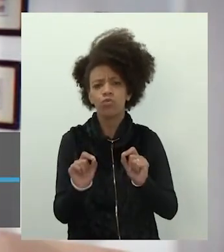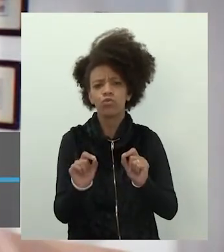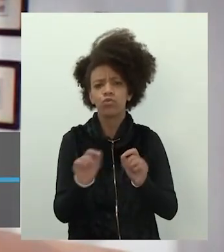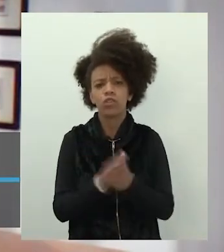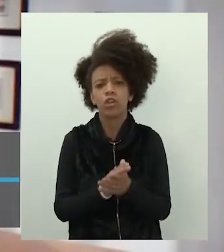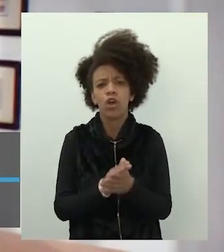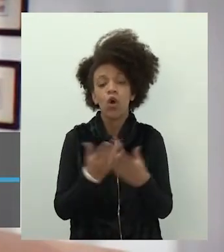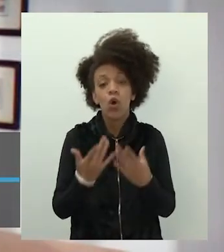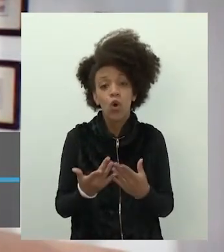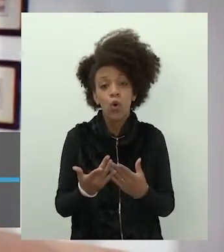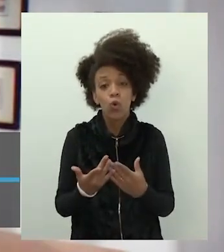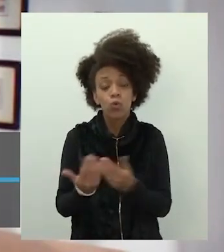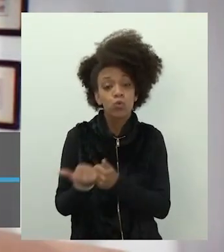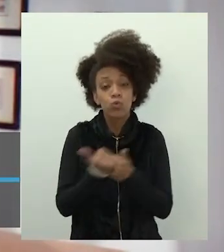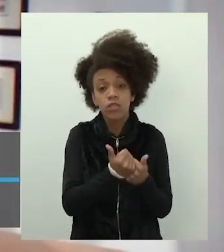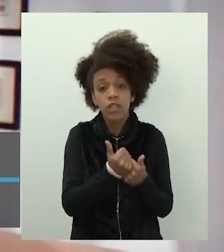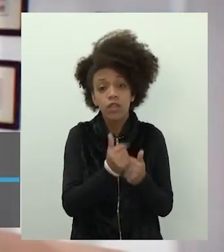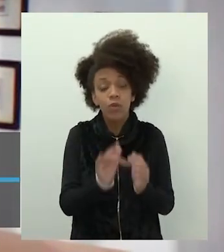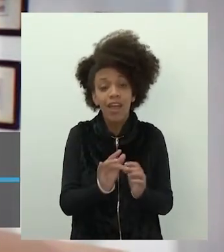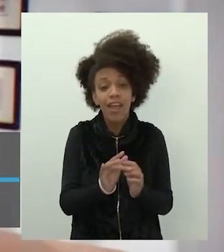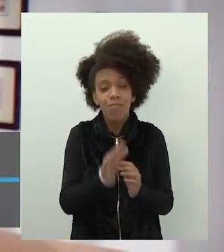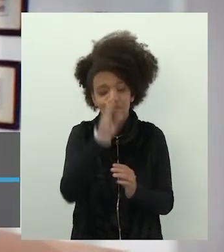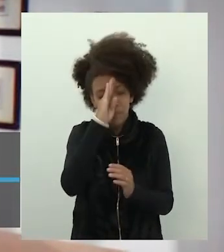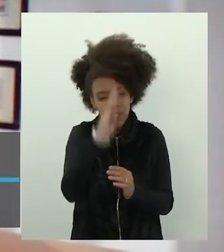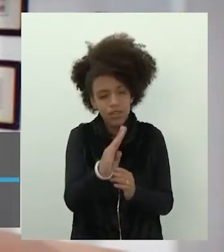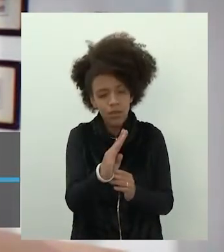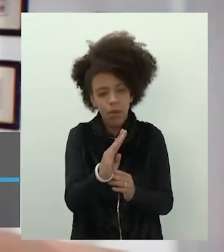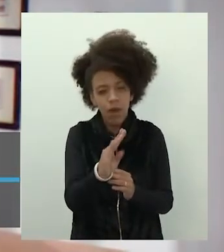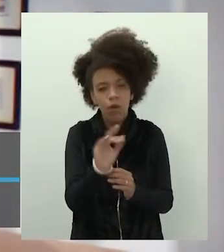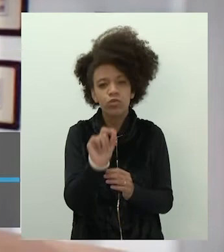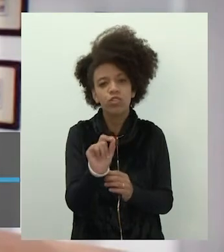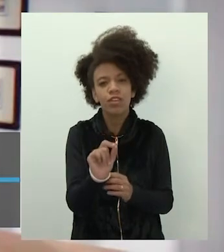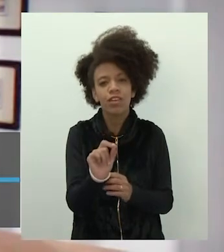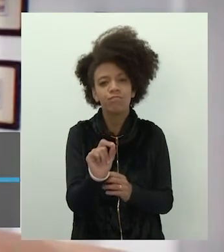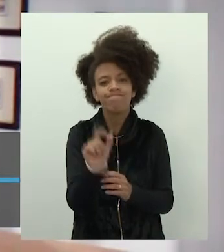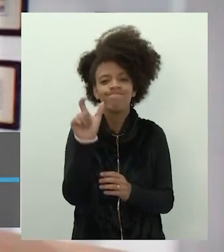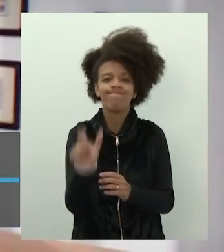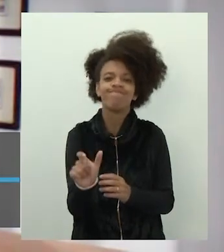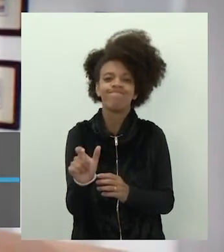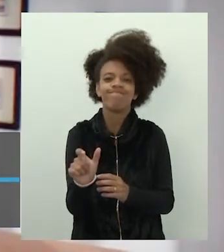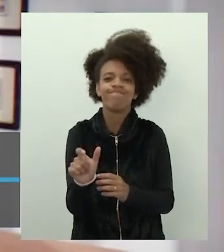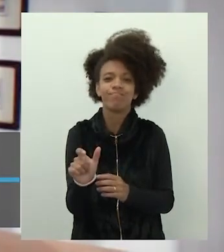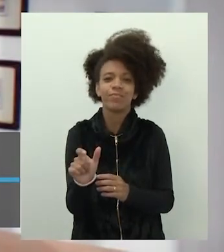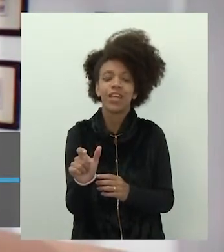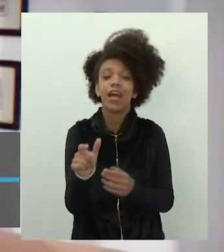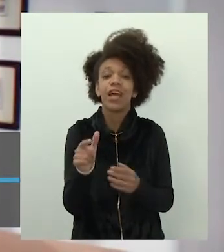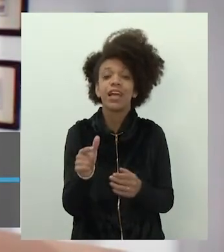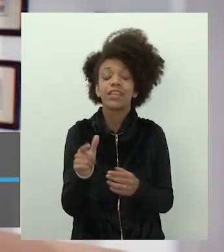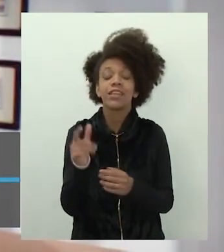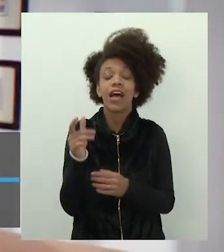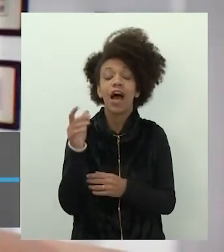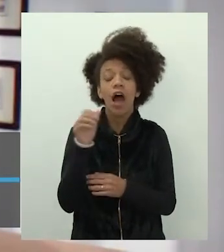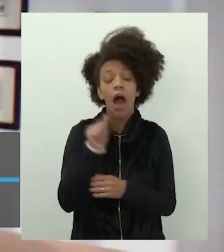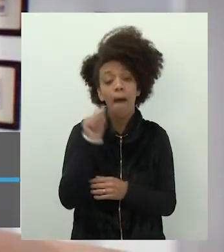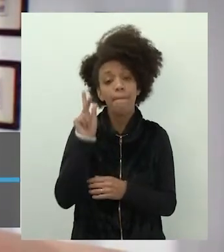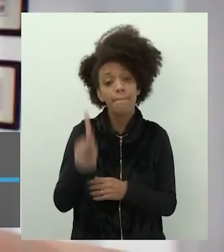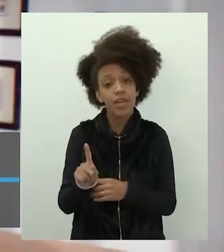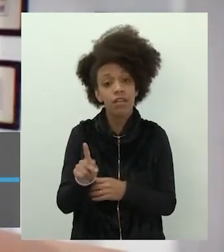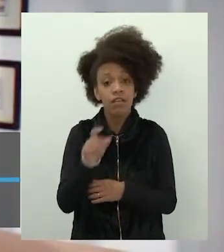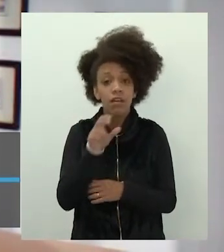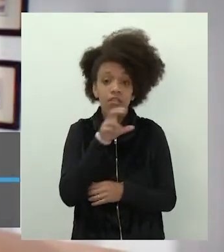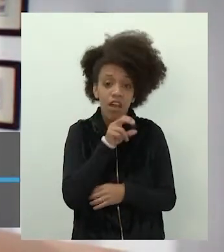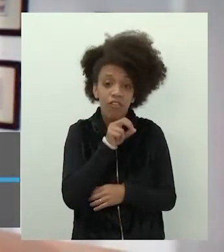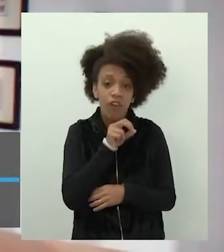cujo sustento é exclusivamente vindo da aposentadoria, às vezes da avó,